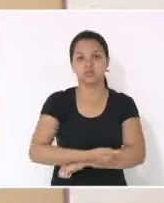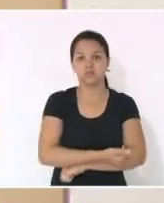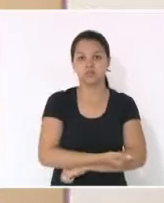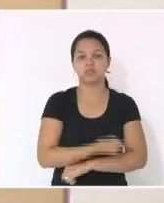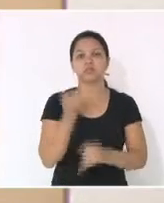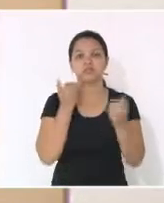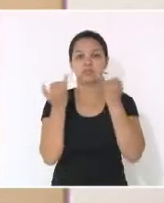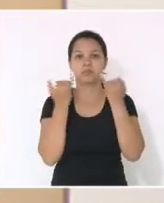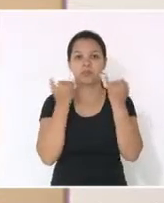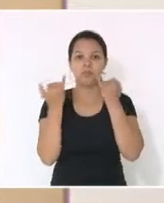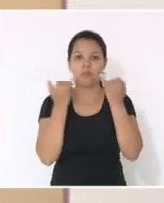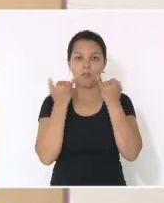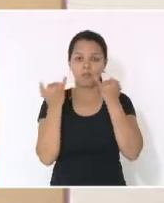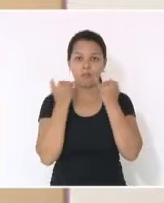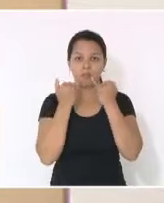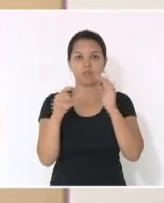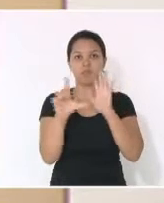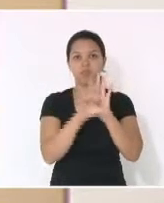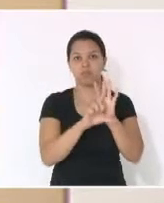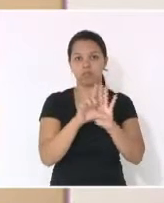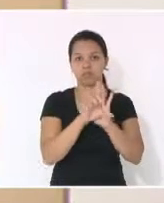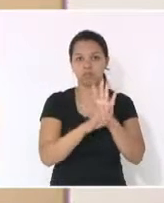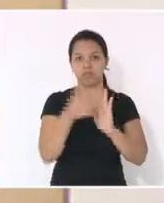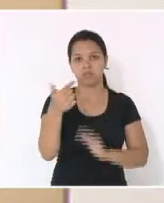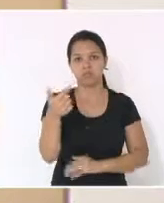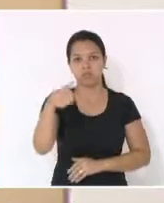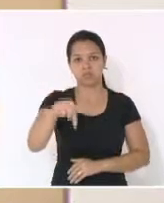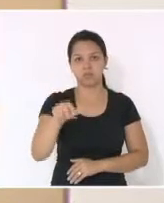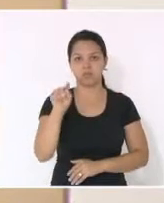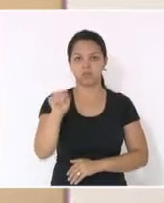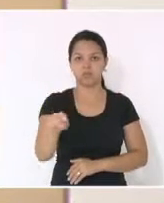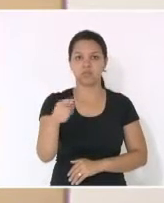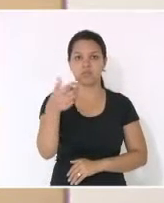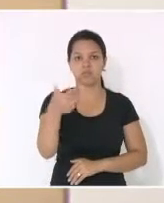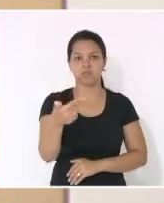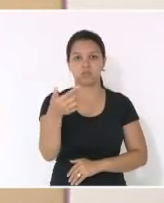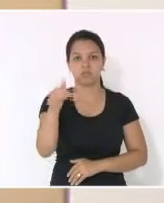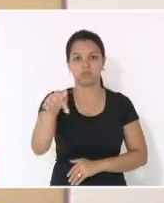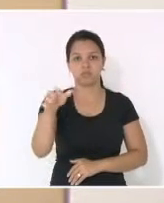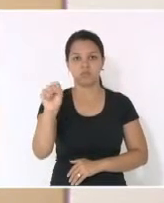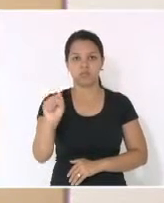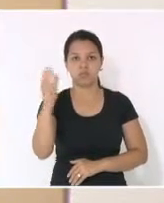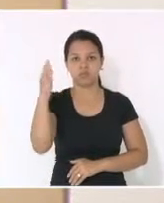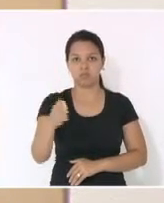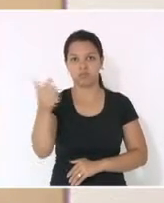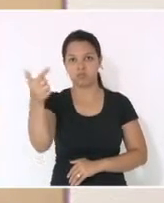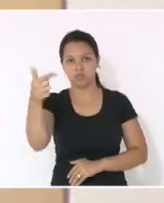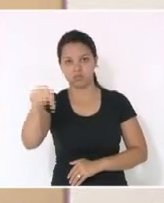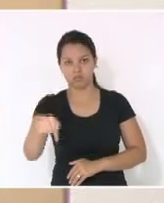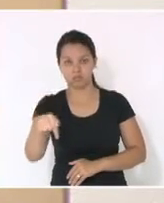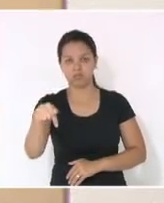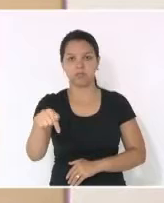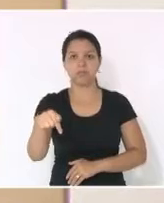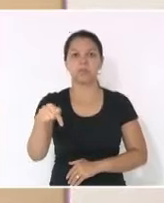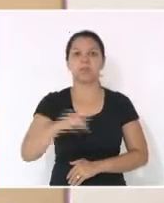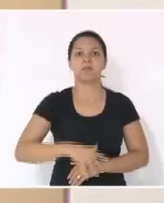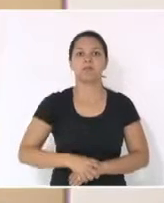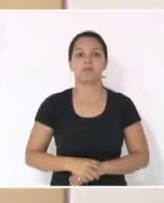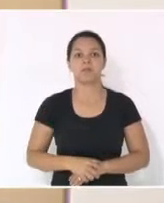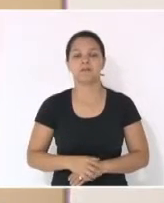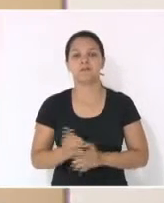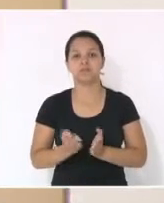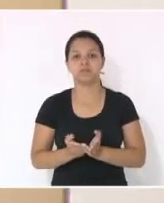vigência da lei estadual 17 mil 278 2017 que dispõe sobre o embarque e desembarque